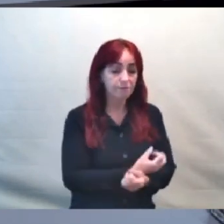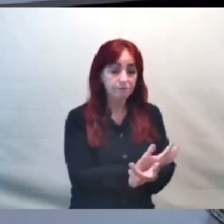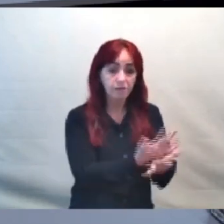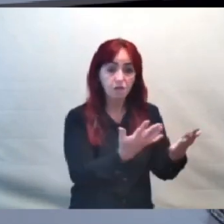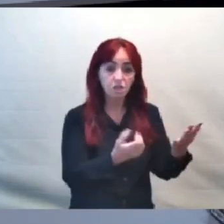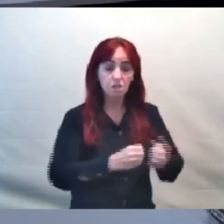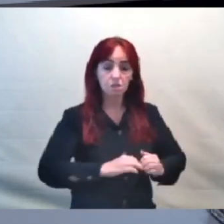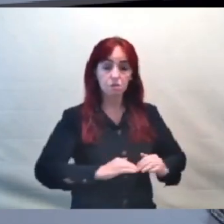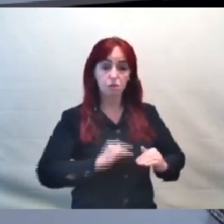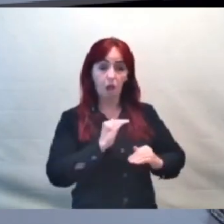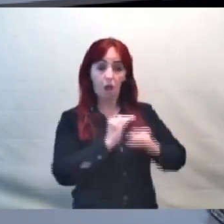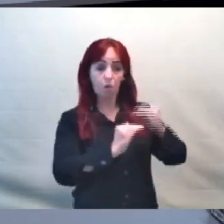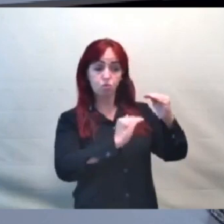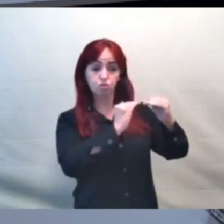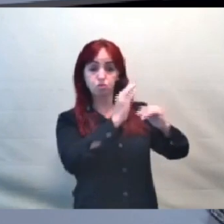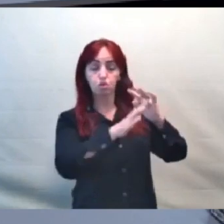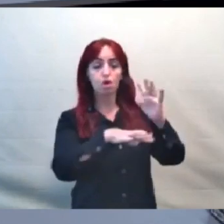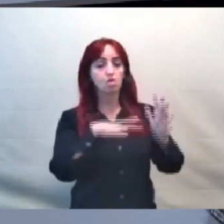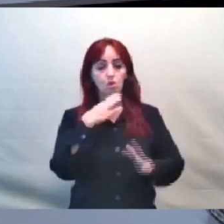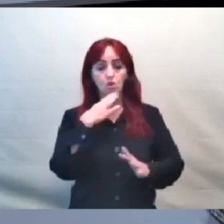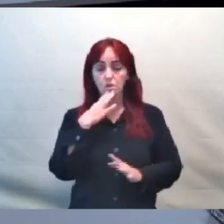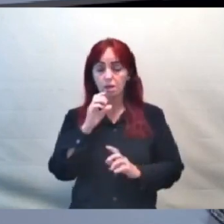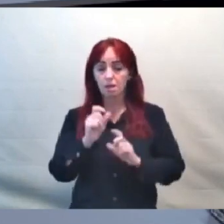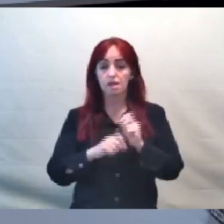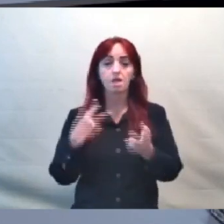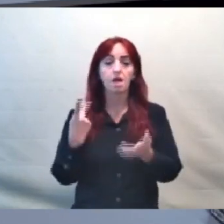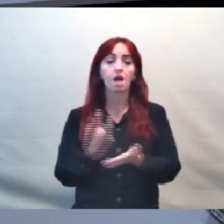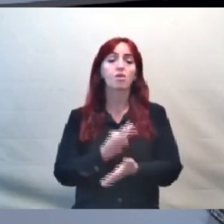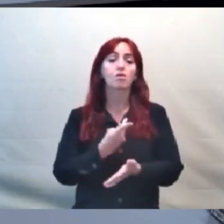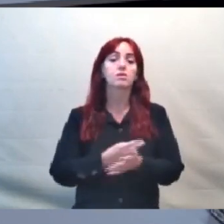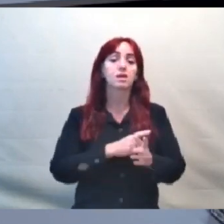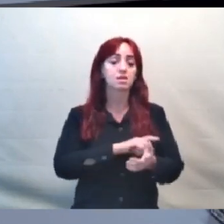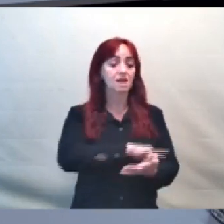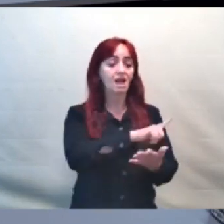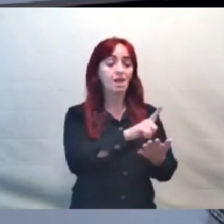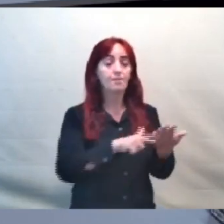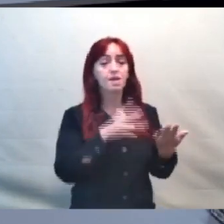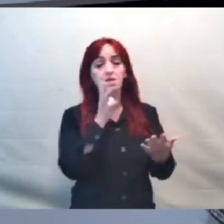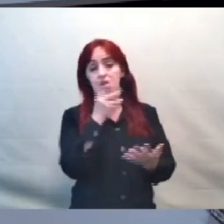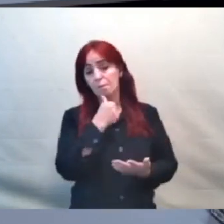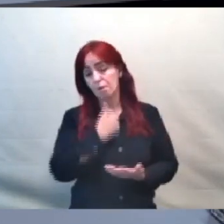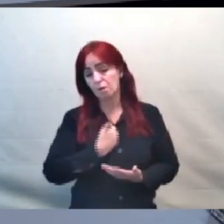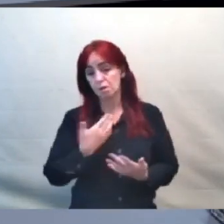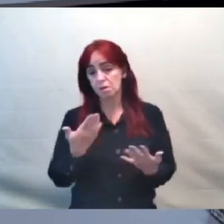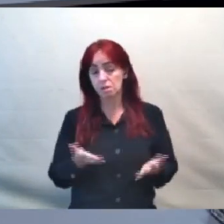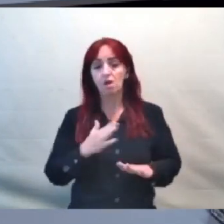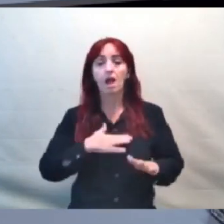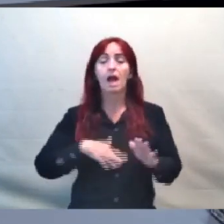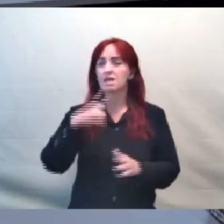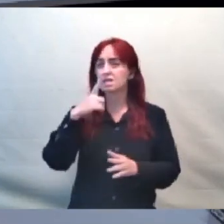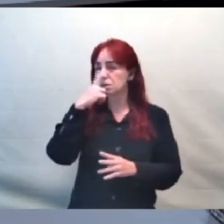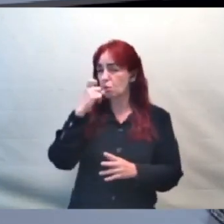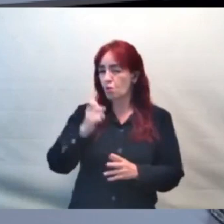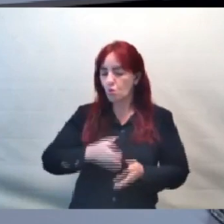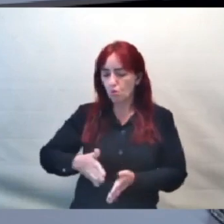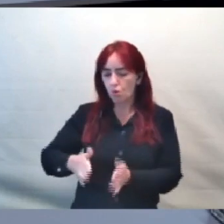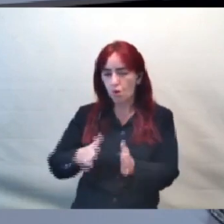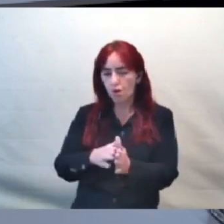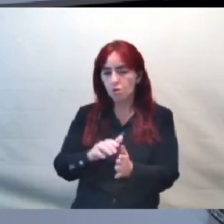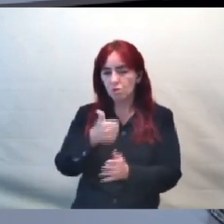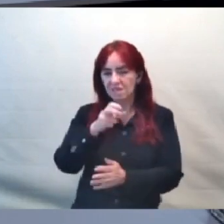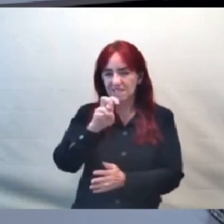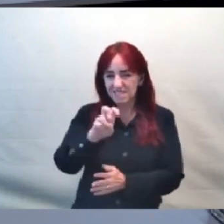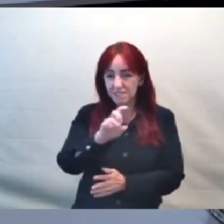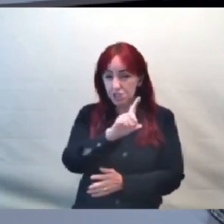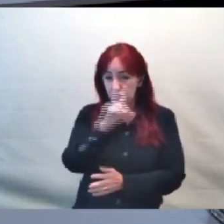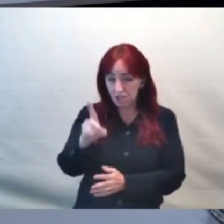produtividade demore um pouco mais. Então, às vezes, um córrego que a gente conseguia limpar ele em 15 dias, a gente está demorando 45.